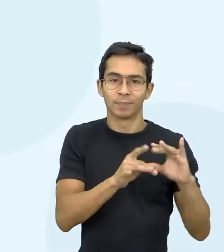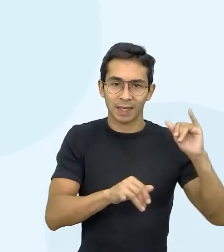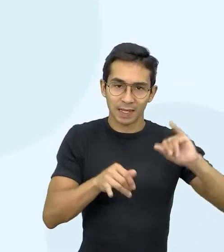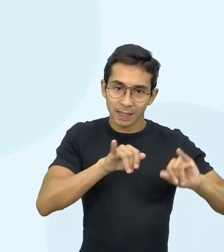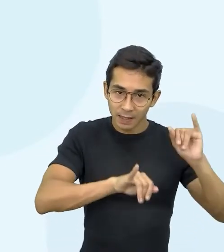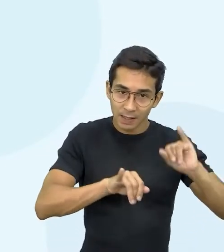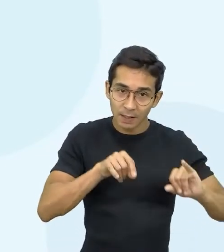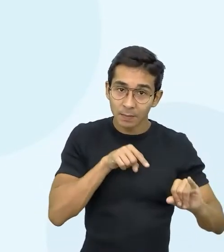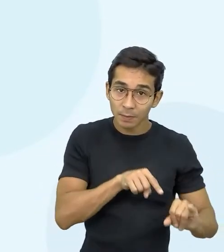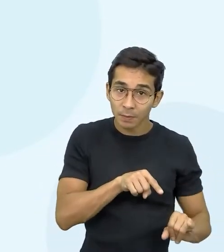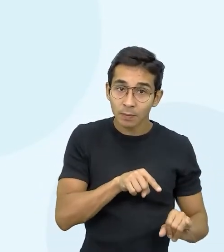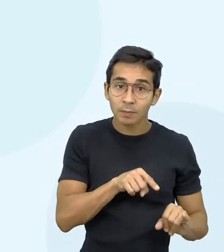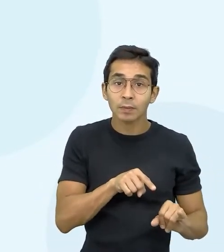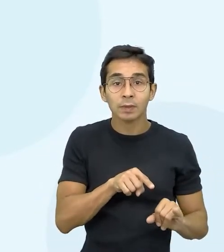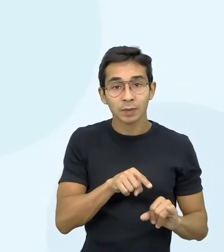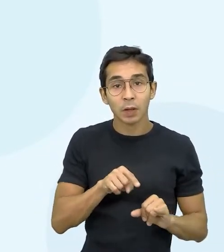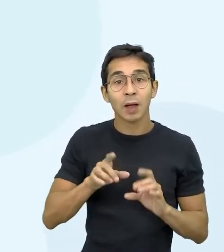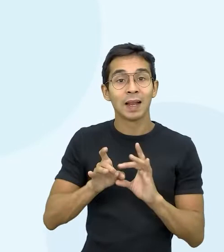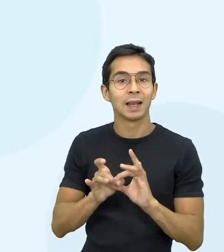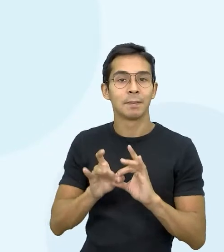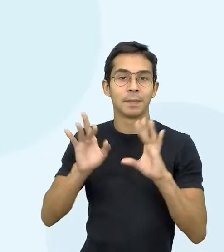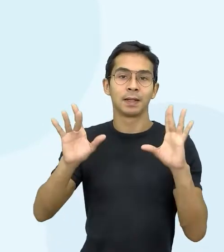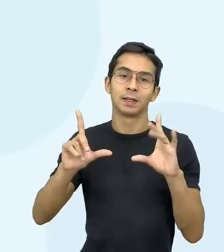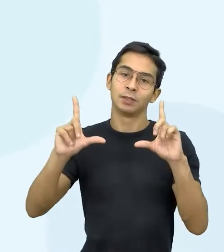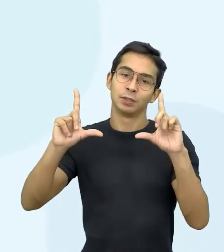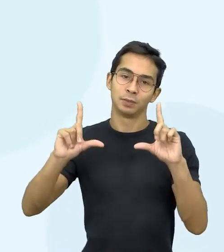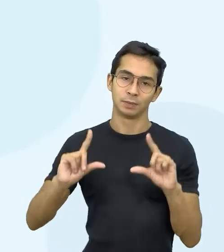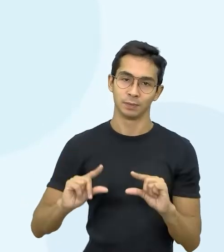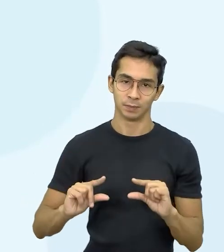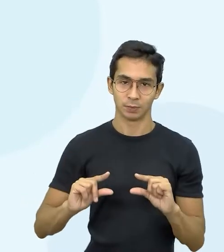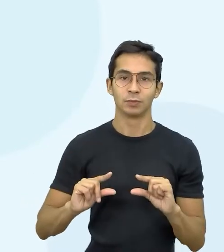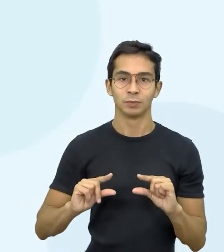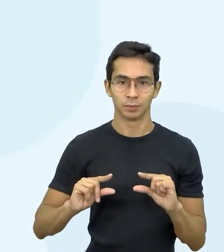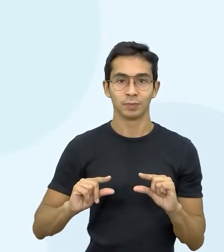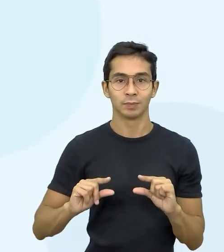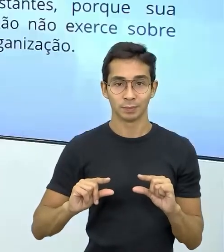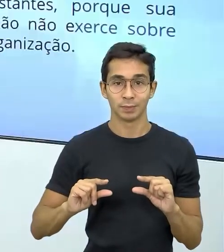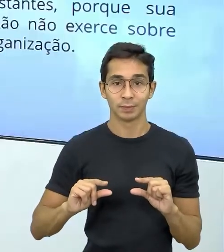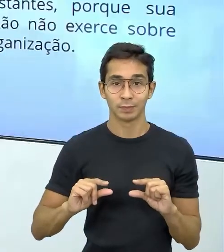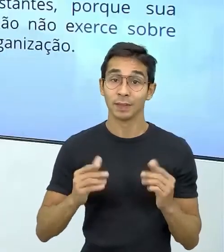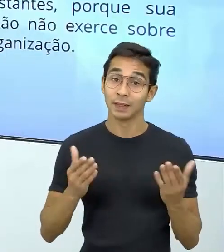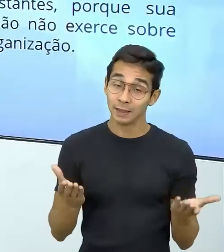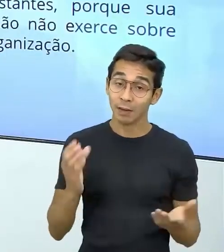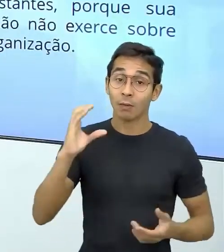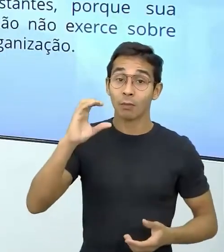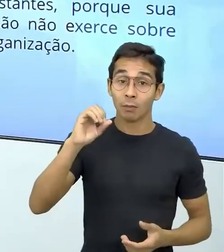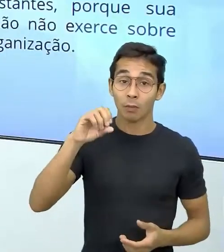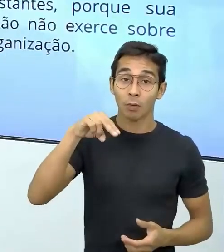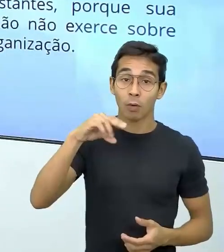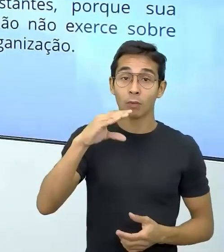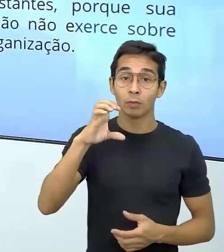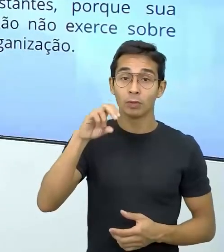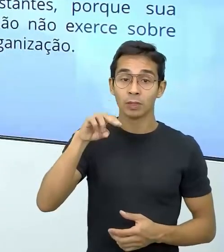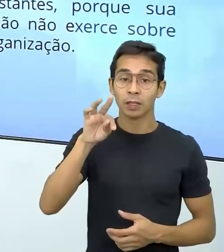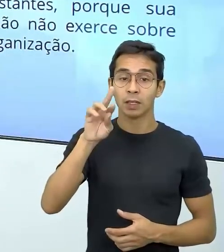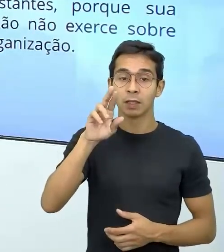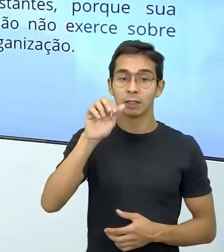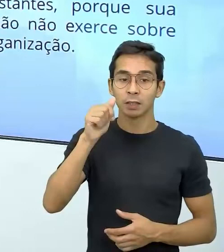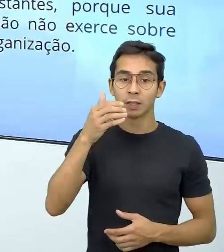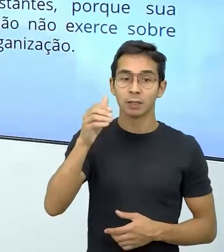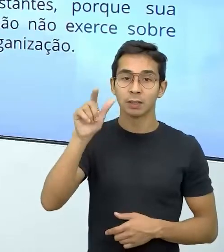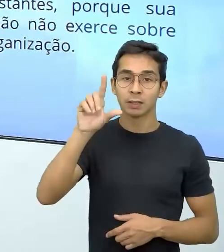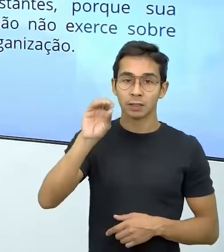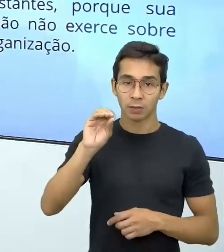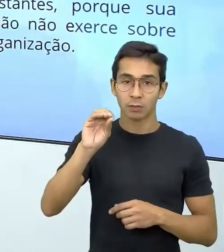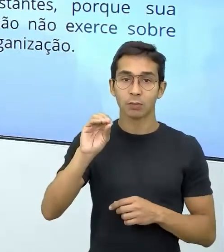químico, menos liberdade tem essas moléculas e menor vai ser a sua concentração, né? E menor vai ser a